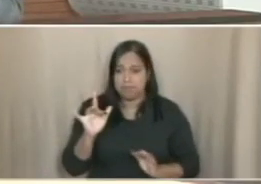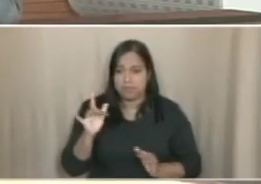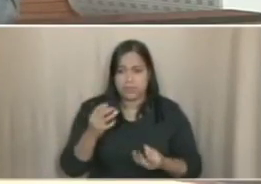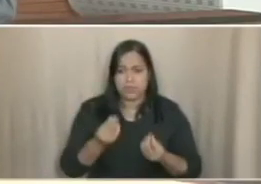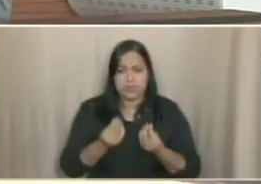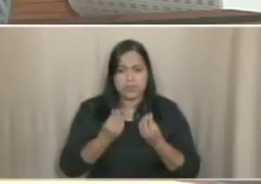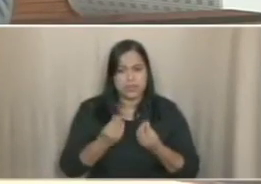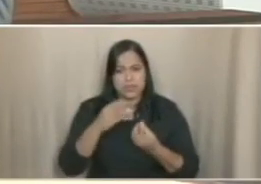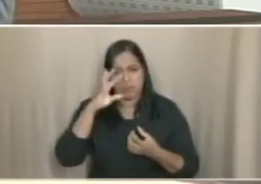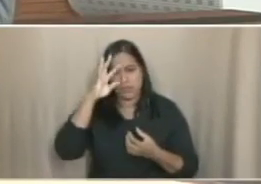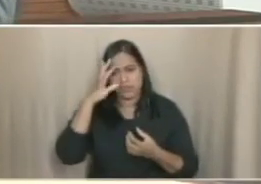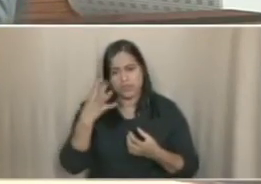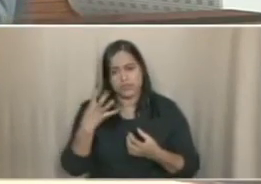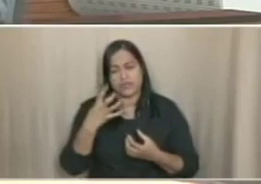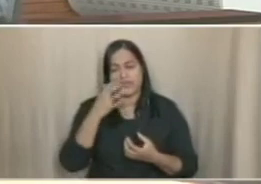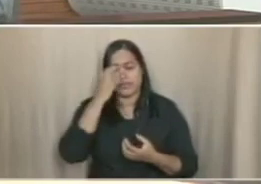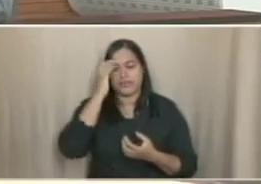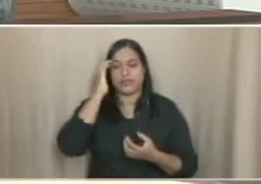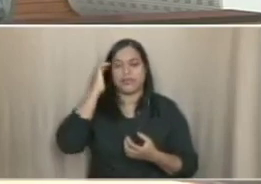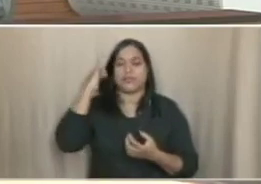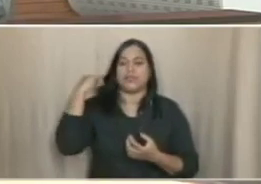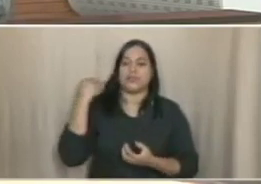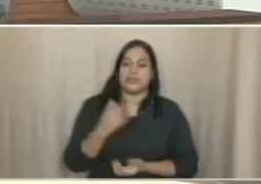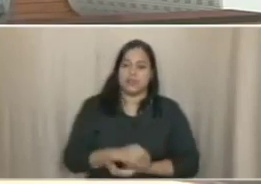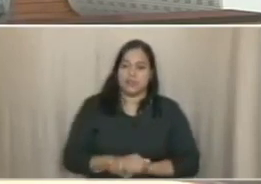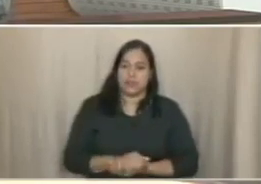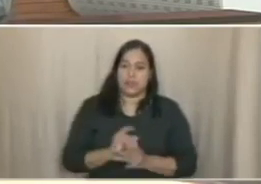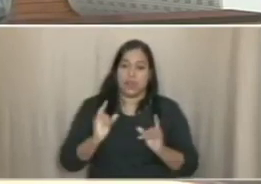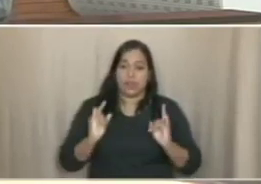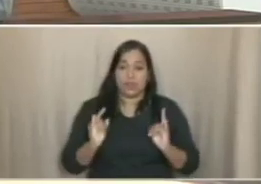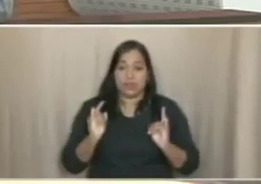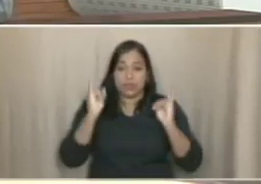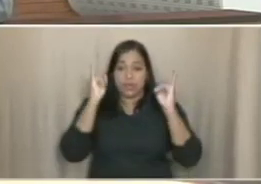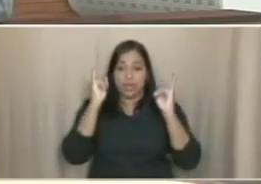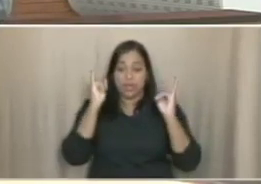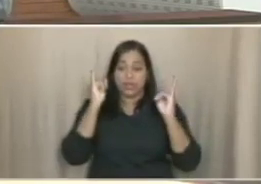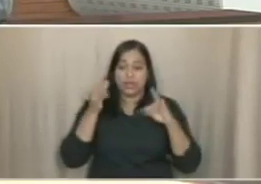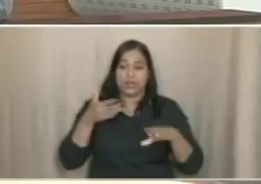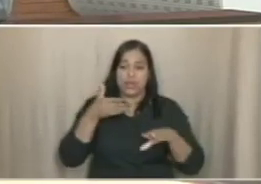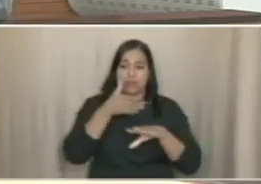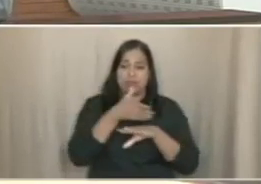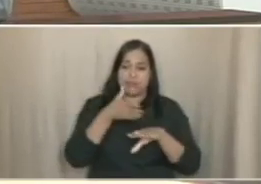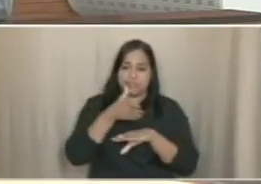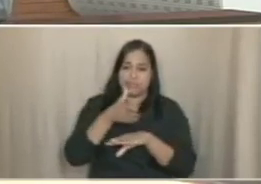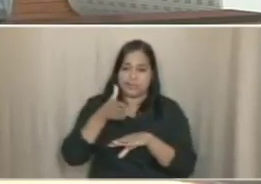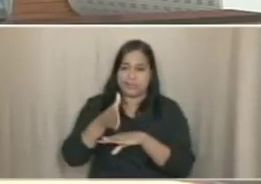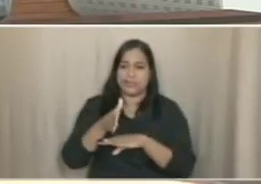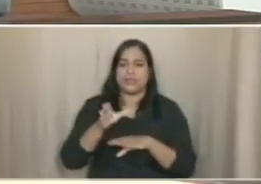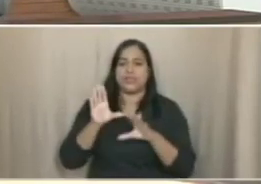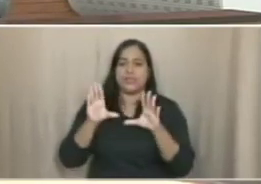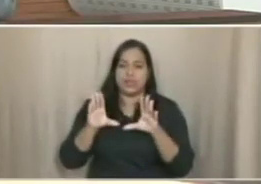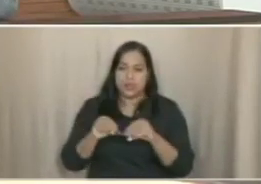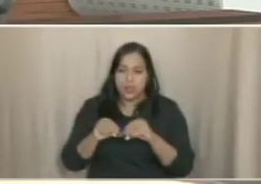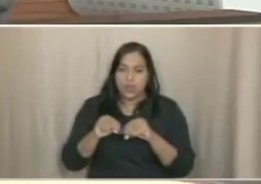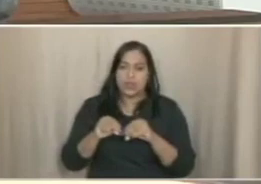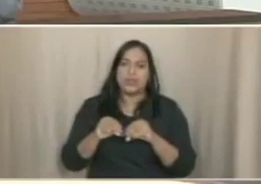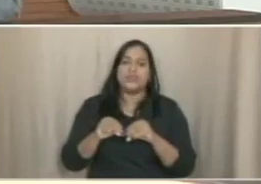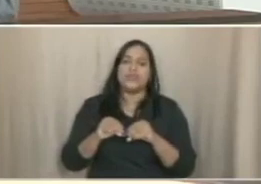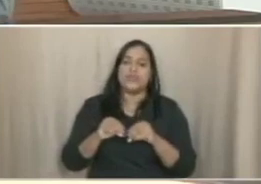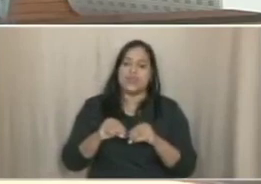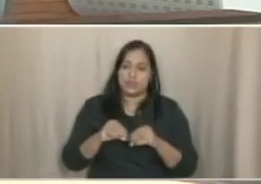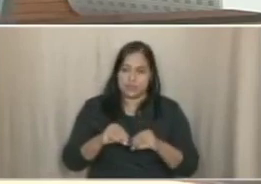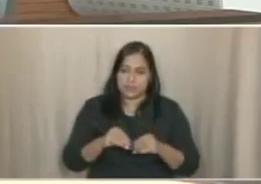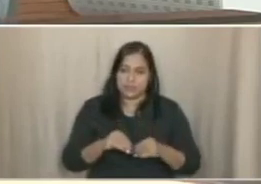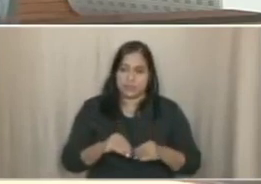essa é a grande realidade e os prédios são invadidos durante a noite são levadas